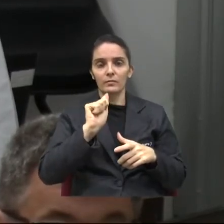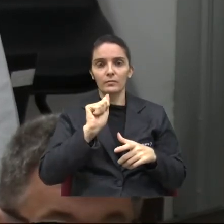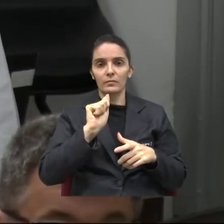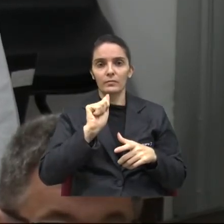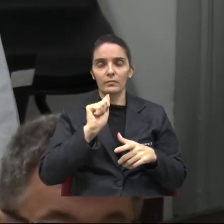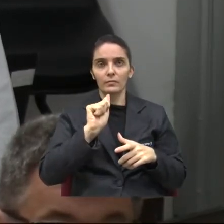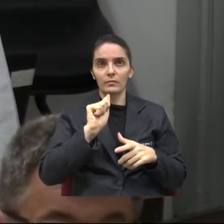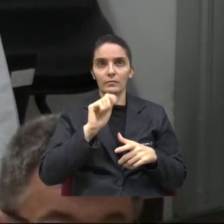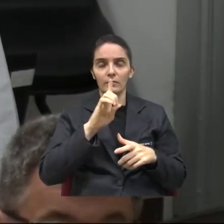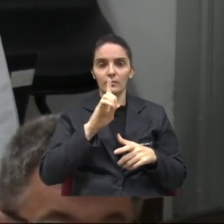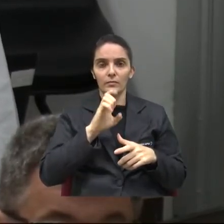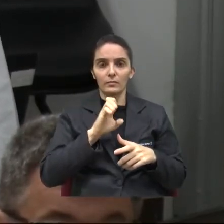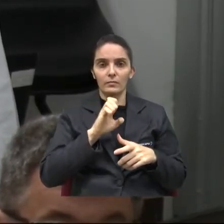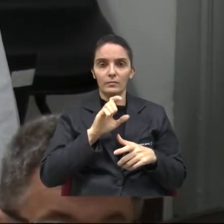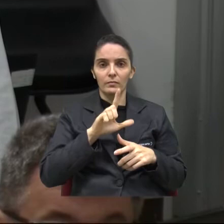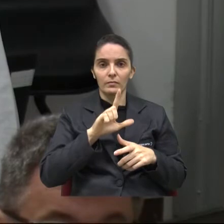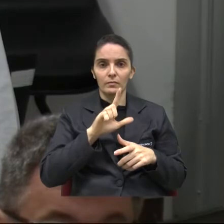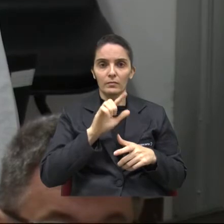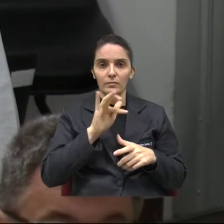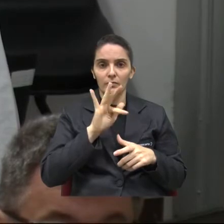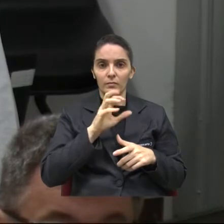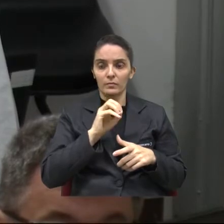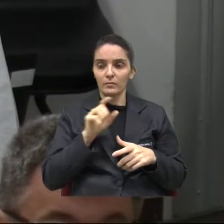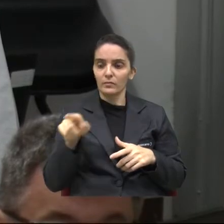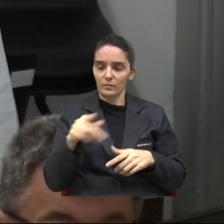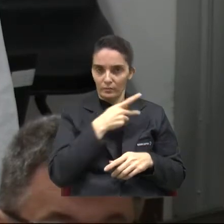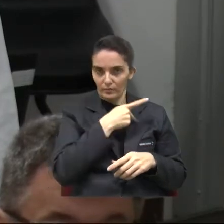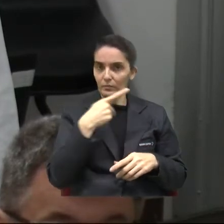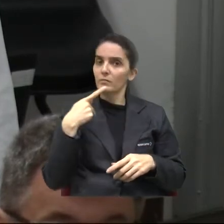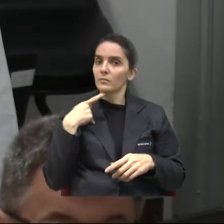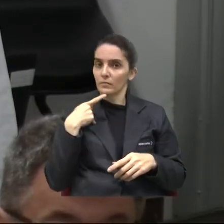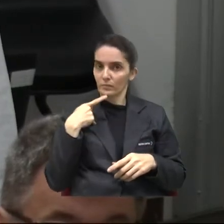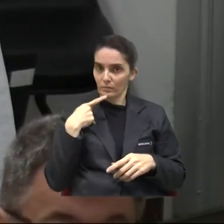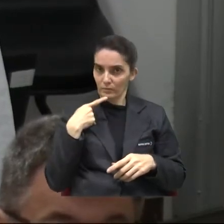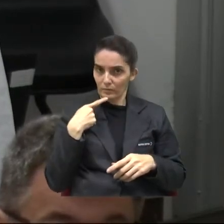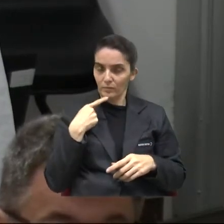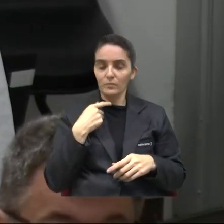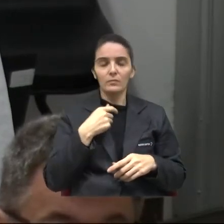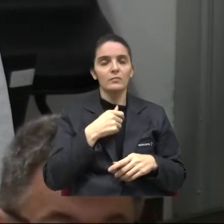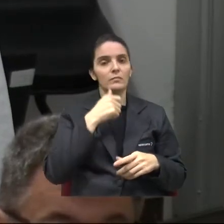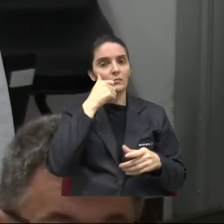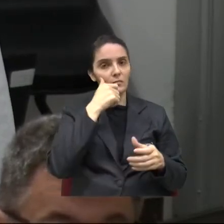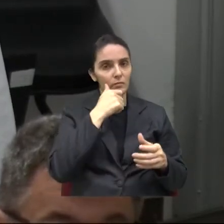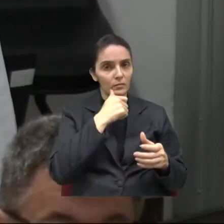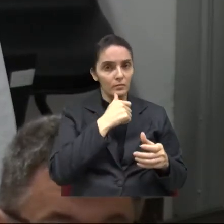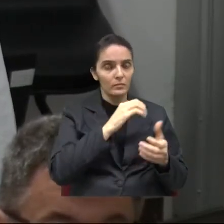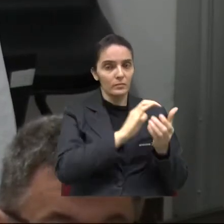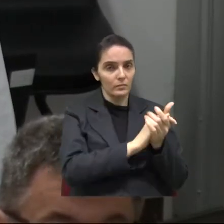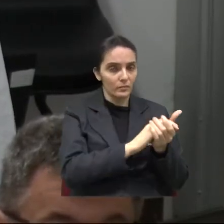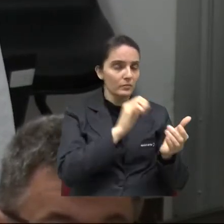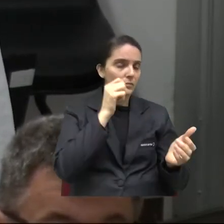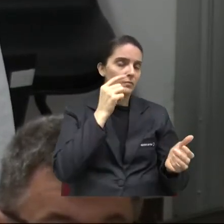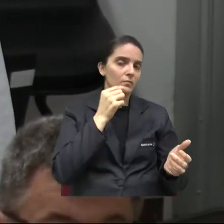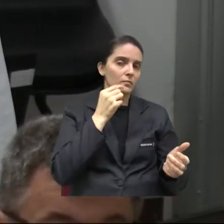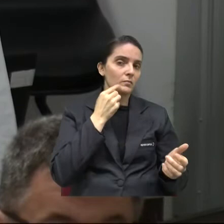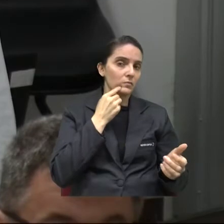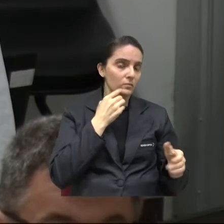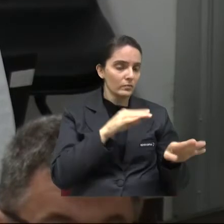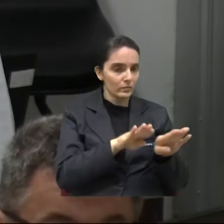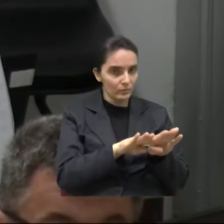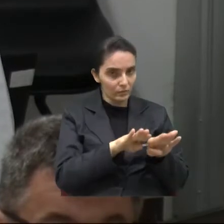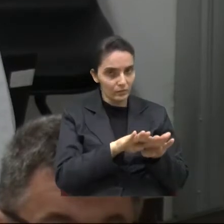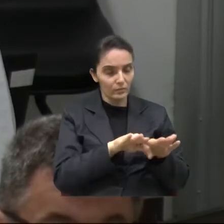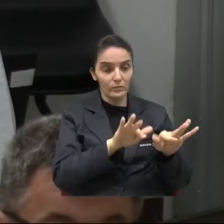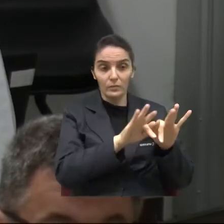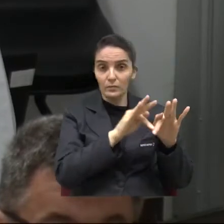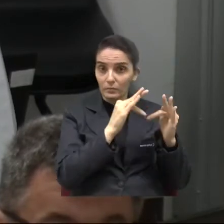foi meu pastor da minha esposa, da Daniele, lá na SECAP, pastora da família da minha esposa,